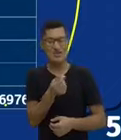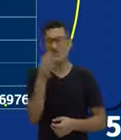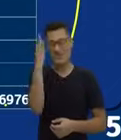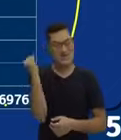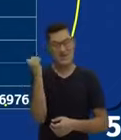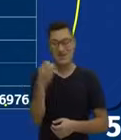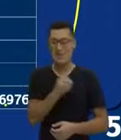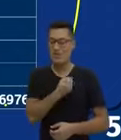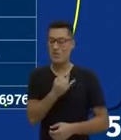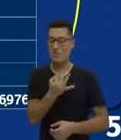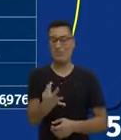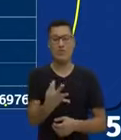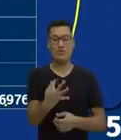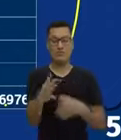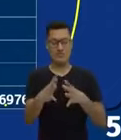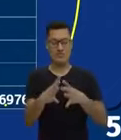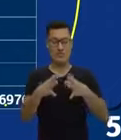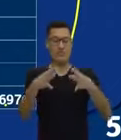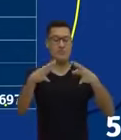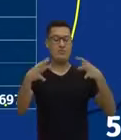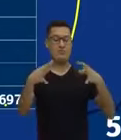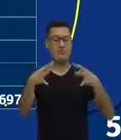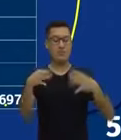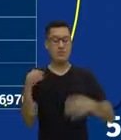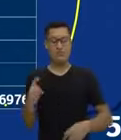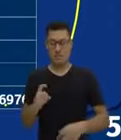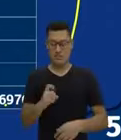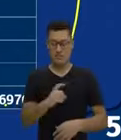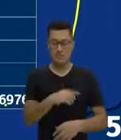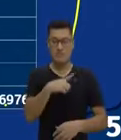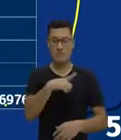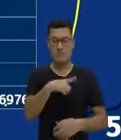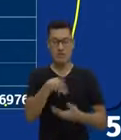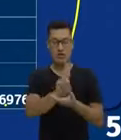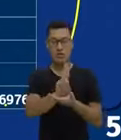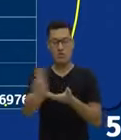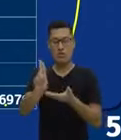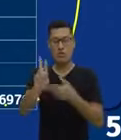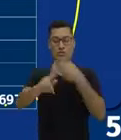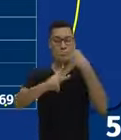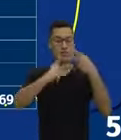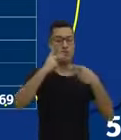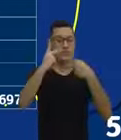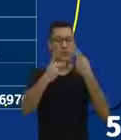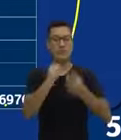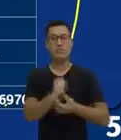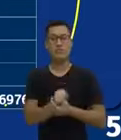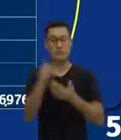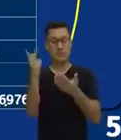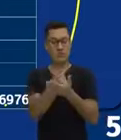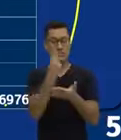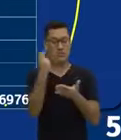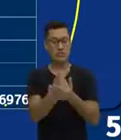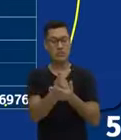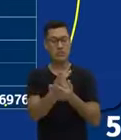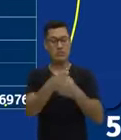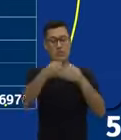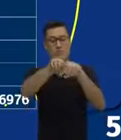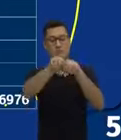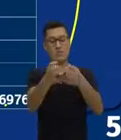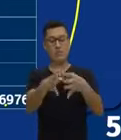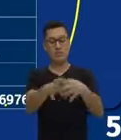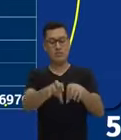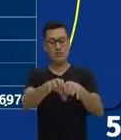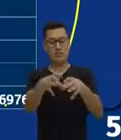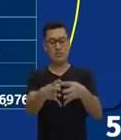certo? E esse crescimento que ocorreu com as bactérias, que ele vai ter um nome que eu vou já falar, ele é um crescimento que ele ocorre dessa forma mesmo, ele explode, né? Ele